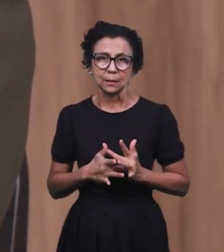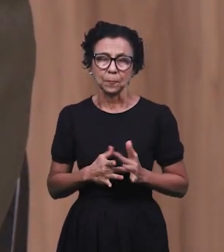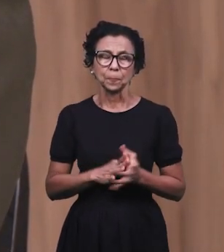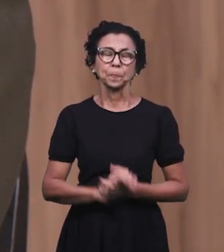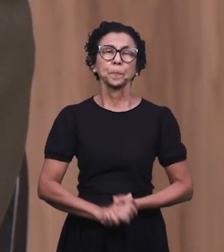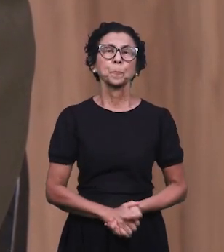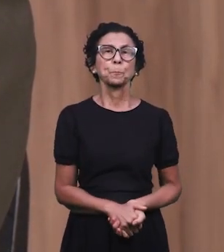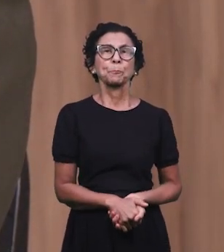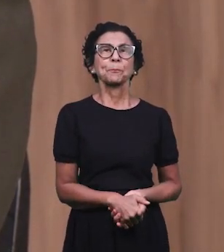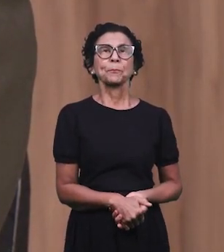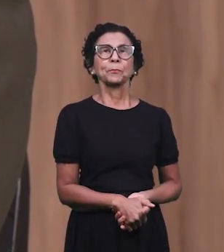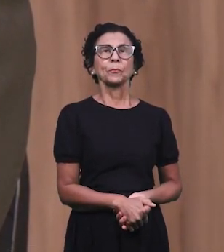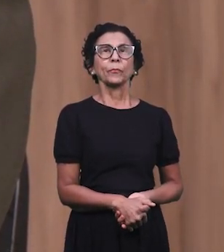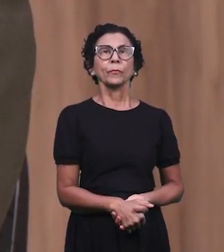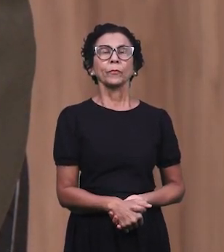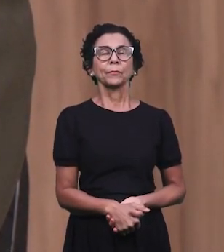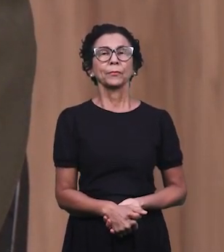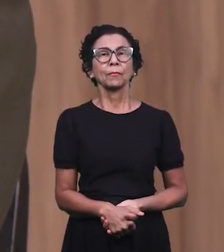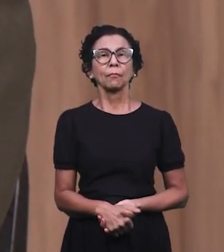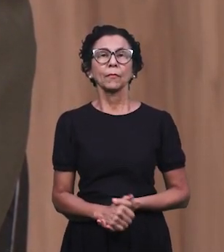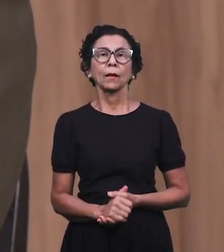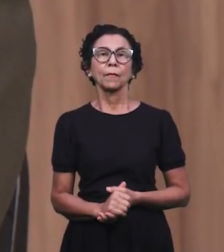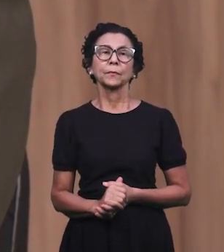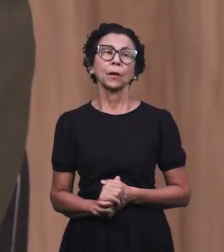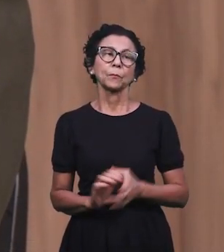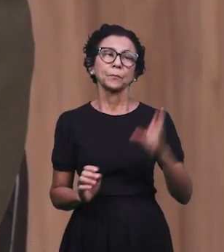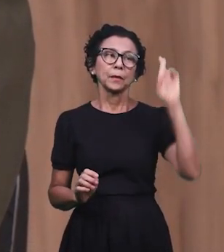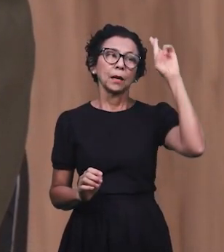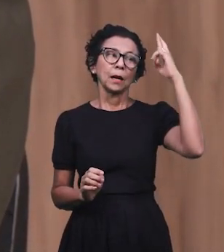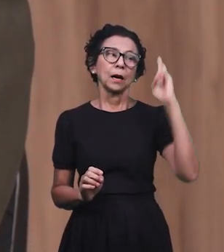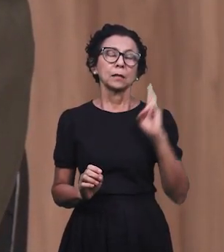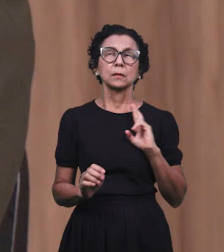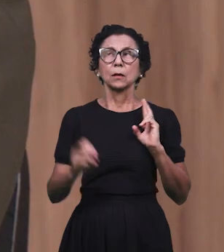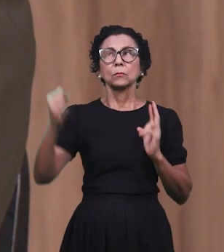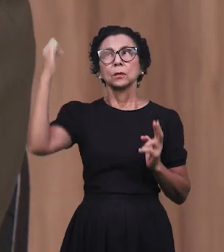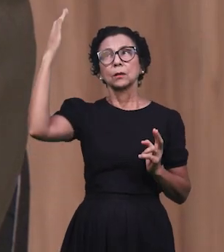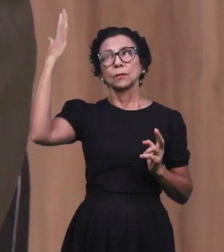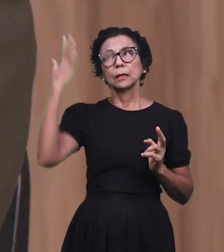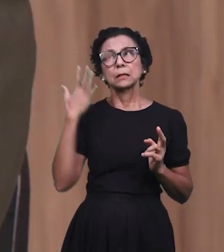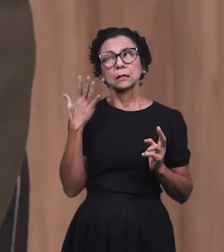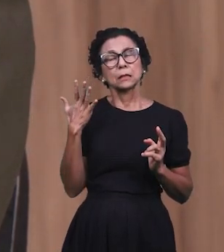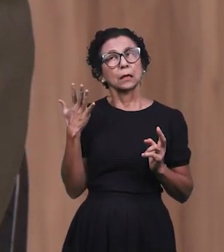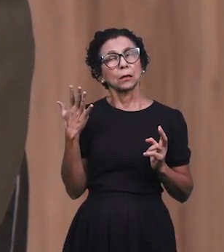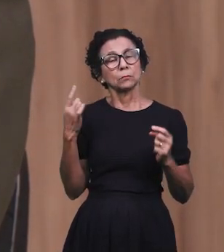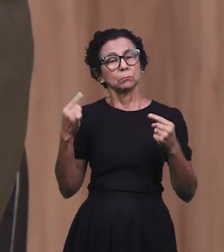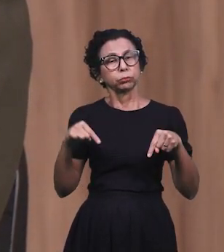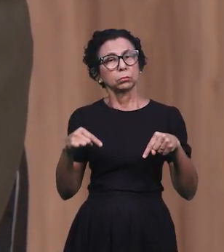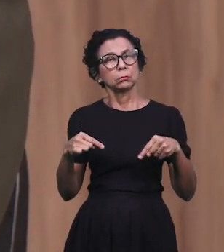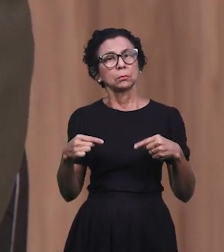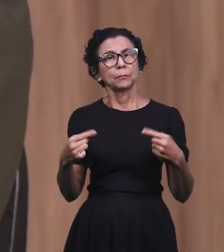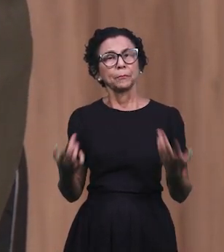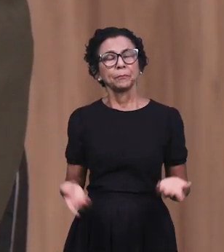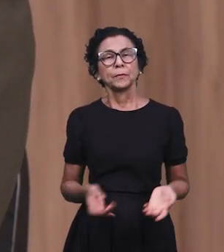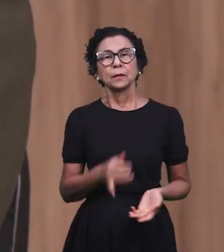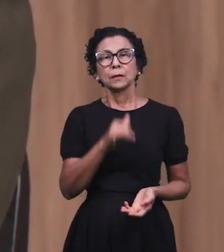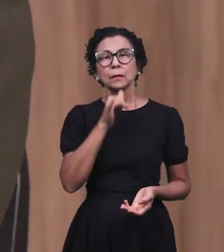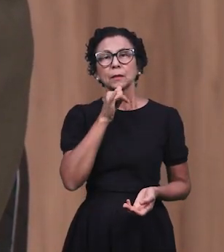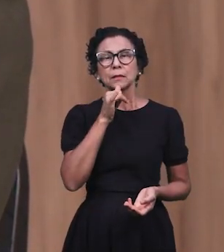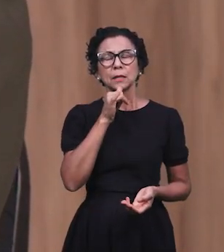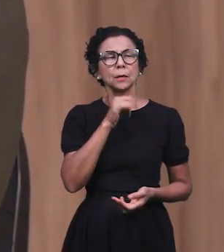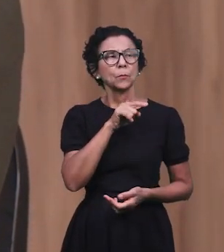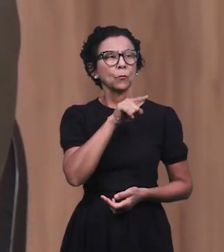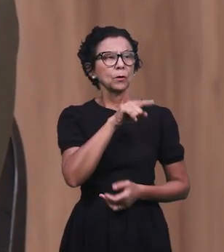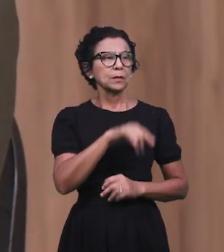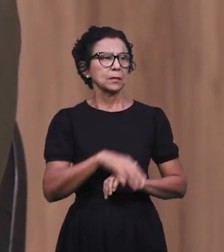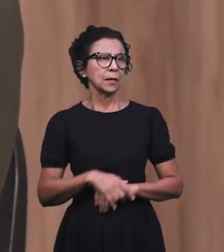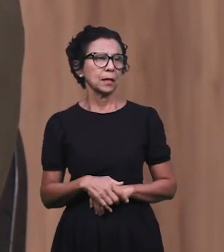vez em quando essa revelação, ela contradiz a razão. Um exemplo, alguém que enfrentaria